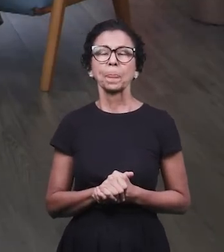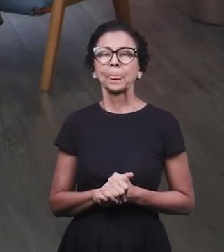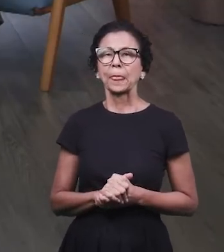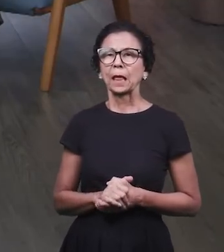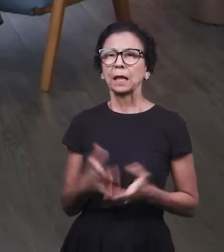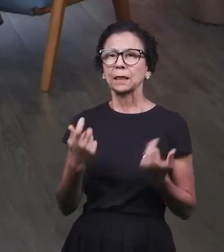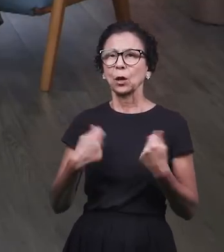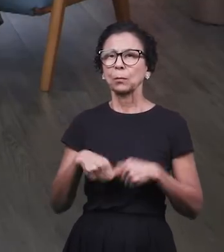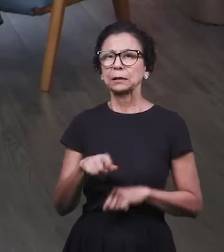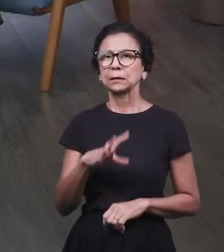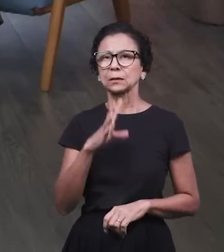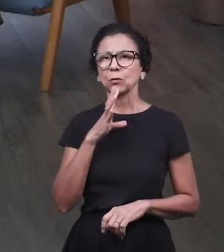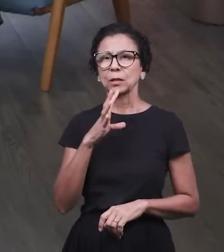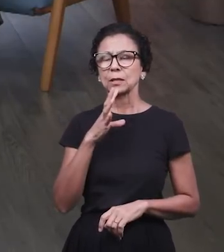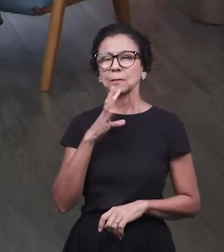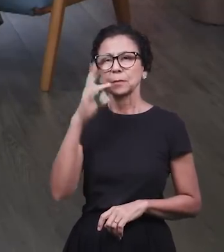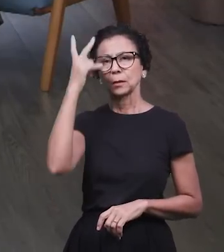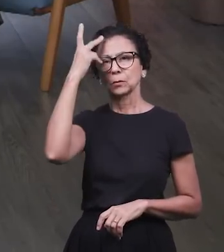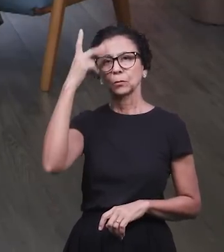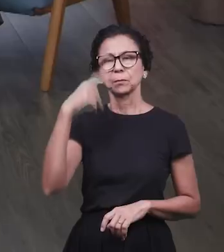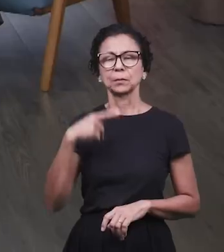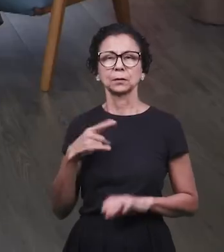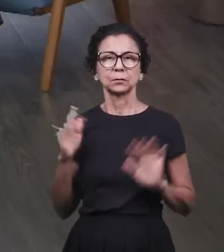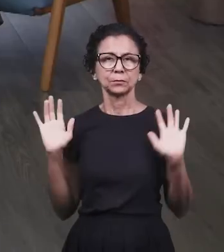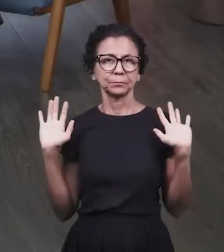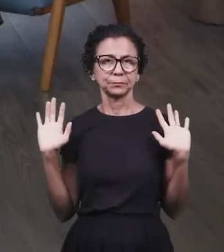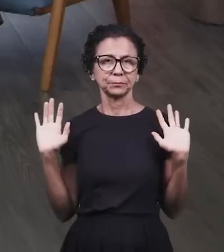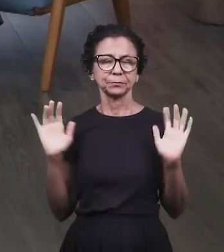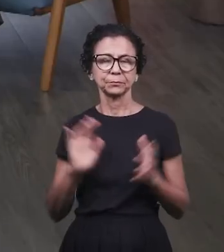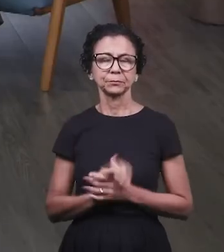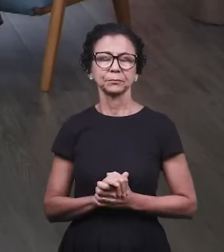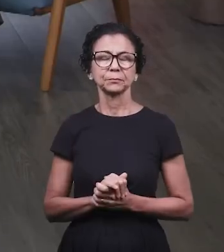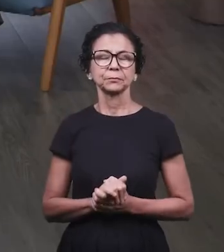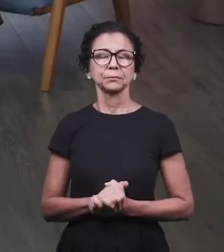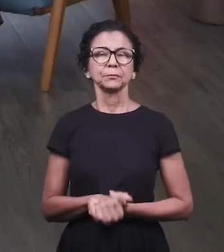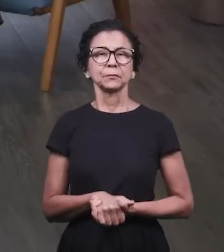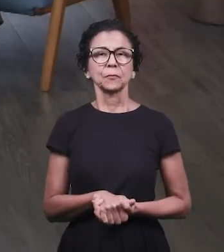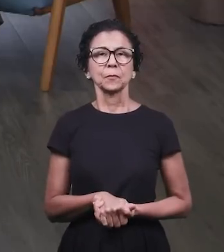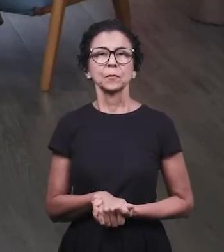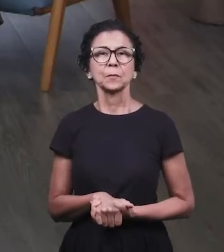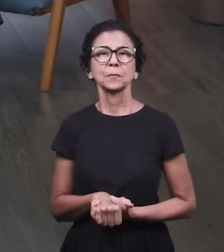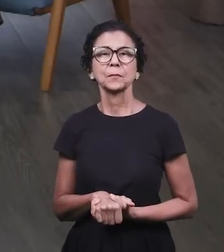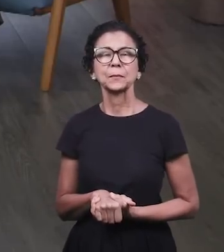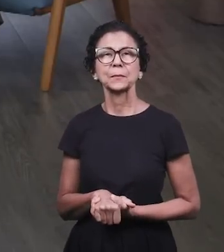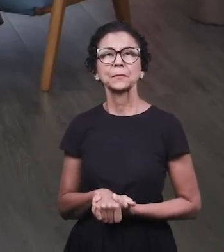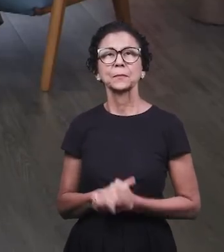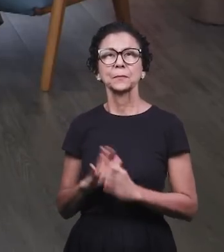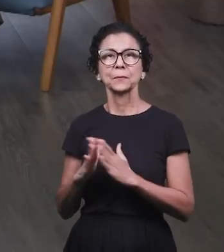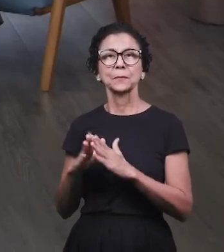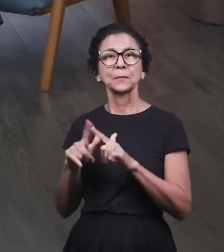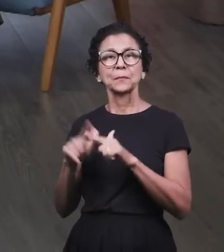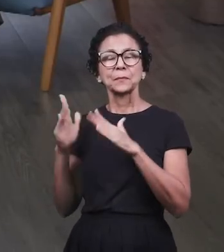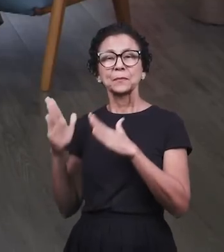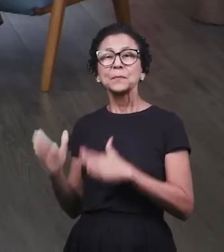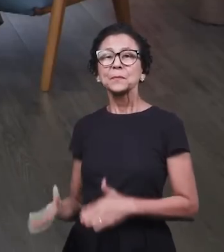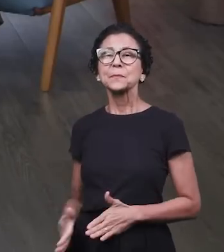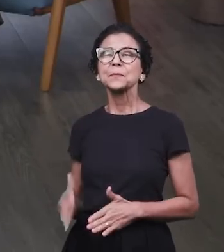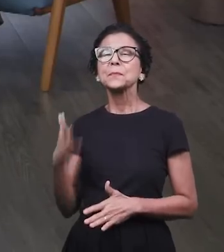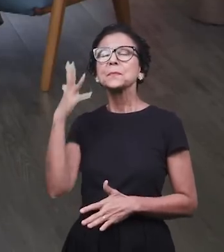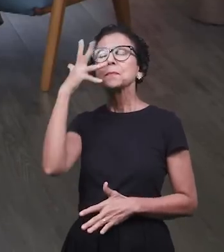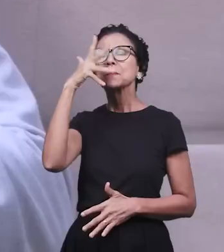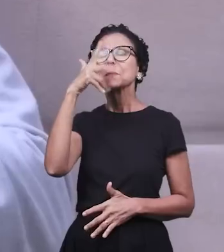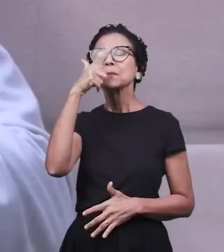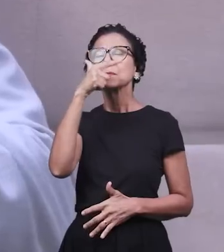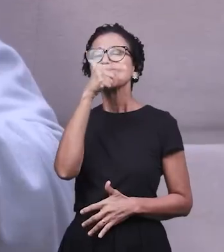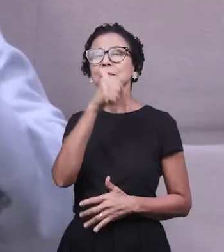humano, porque é tudo dado por Deus. A beleza da igreja fiel, ela é